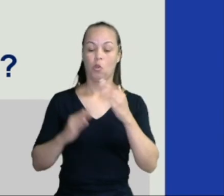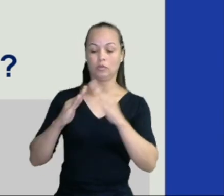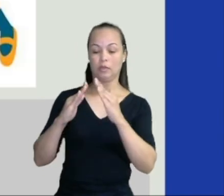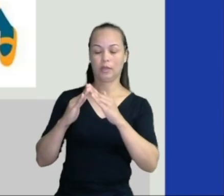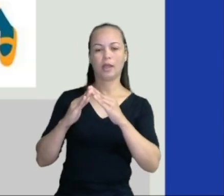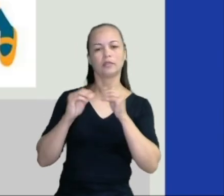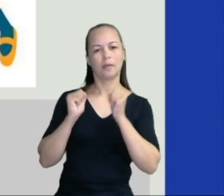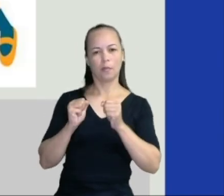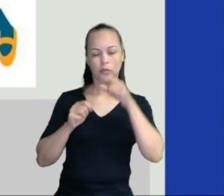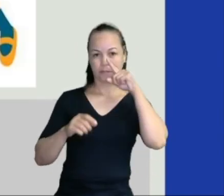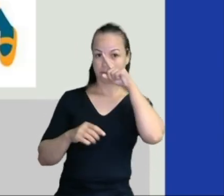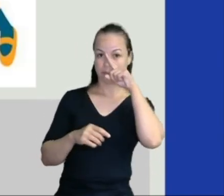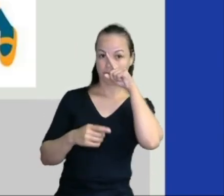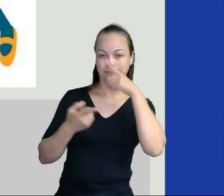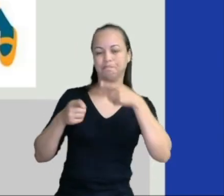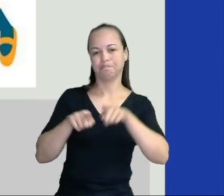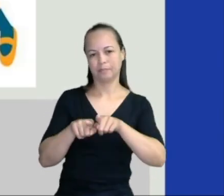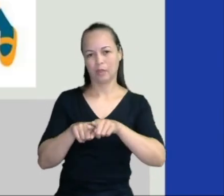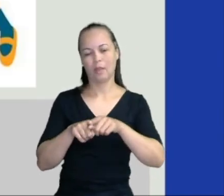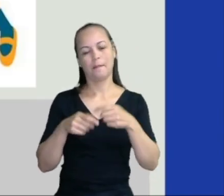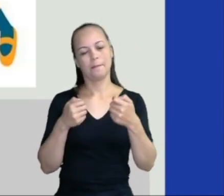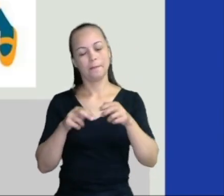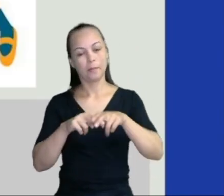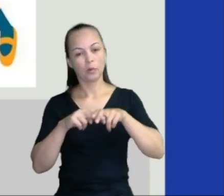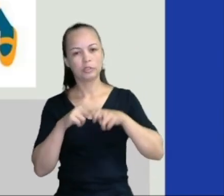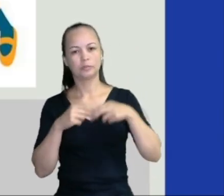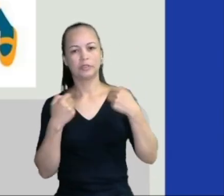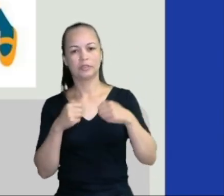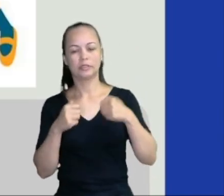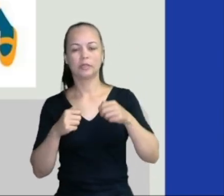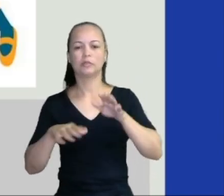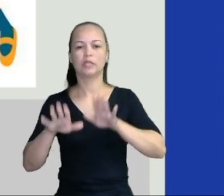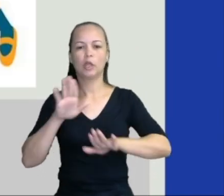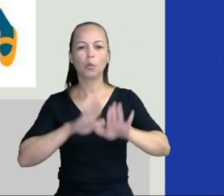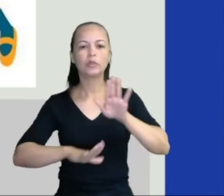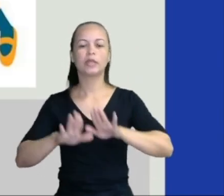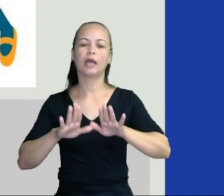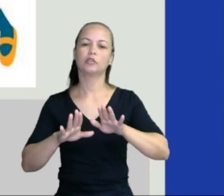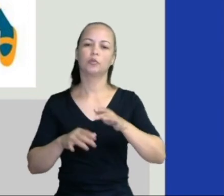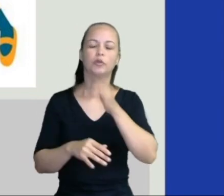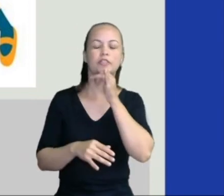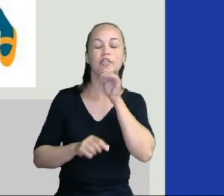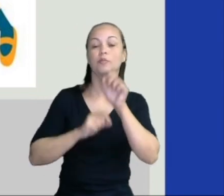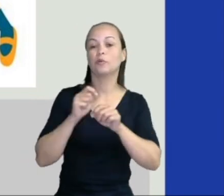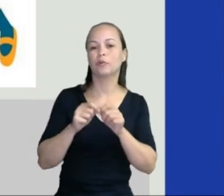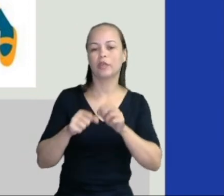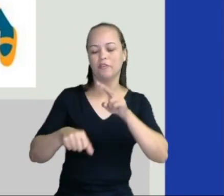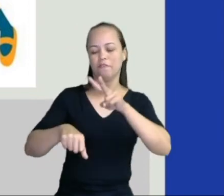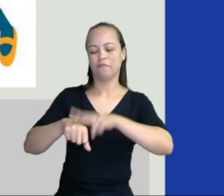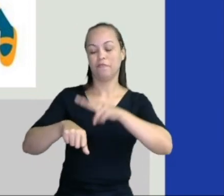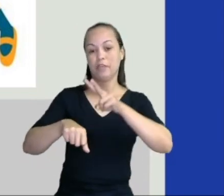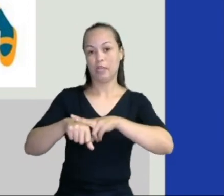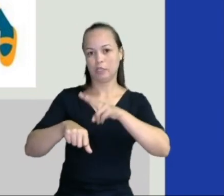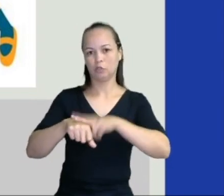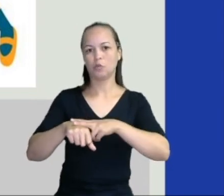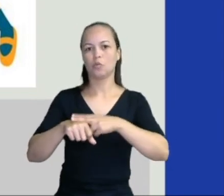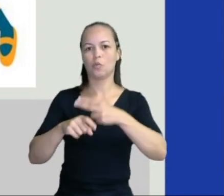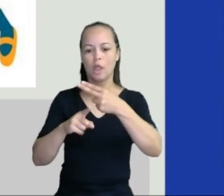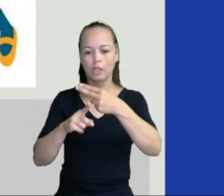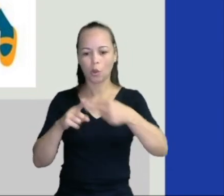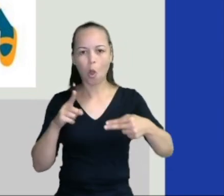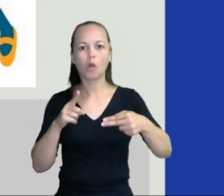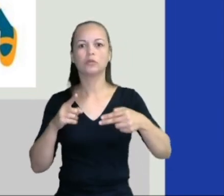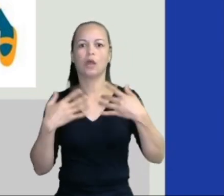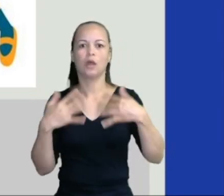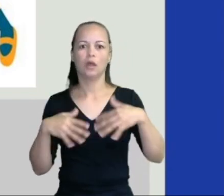perigos. Por isso, precisamos ter cuidado com o quê? Com o vidro, por exemplo, é um material que corta. Tá?